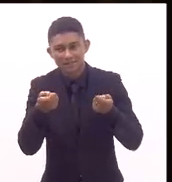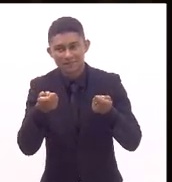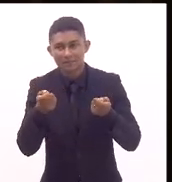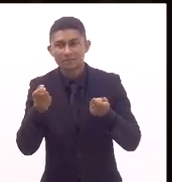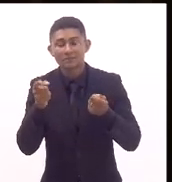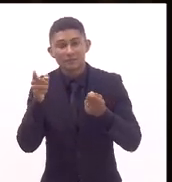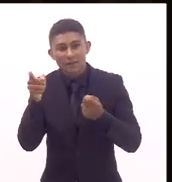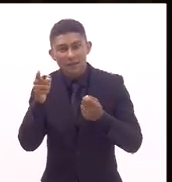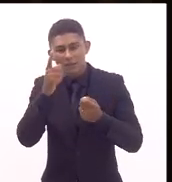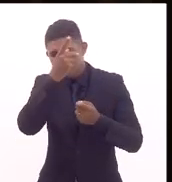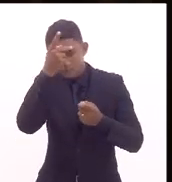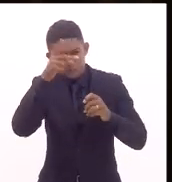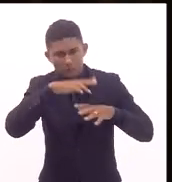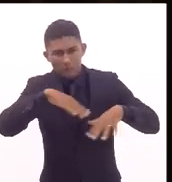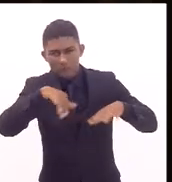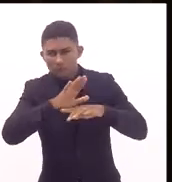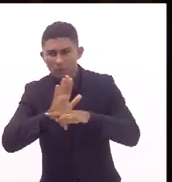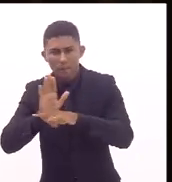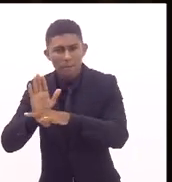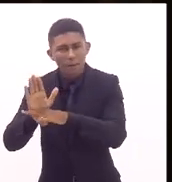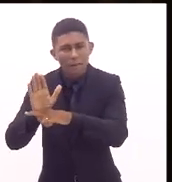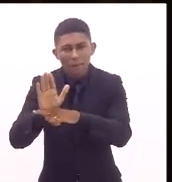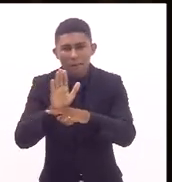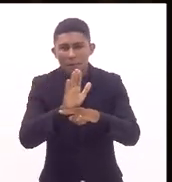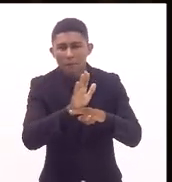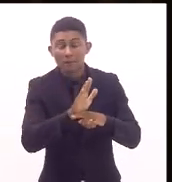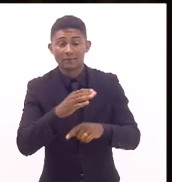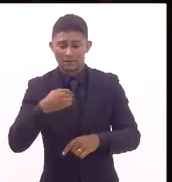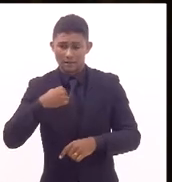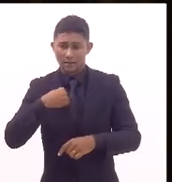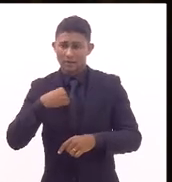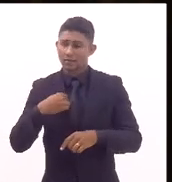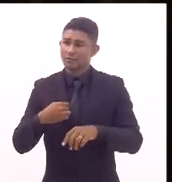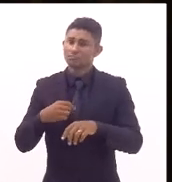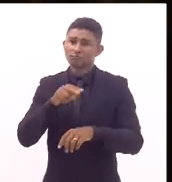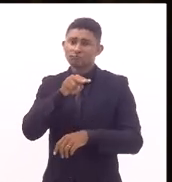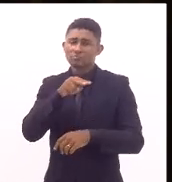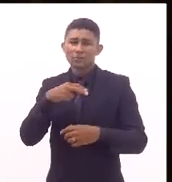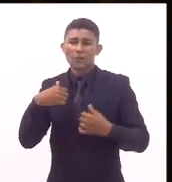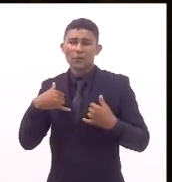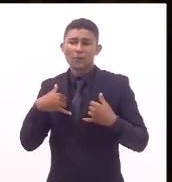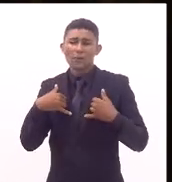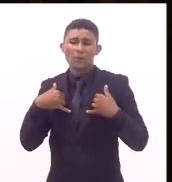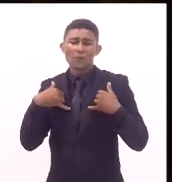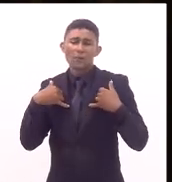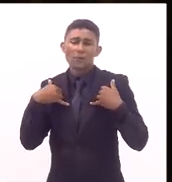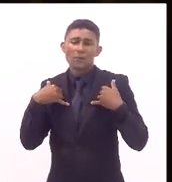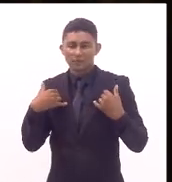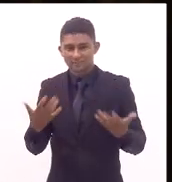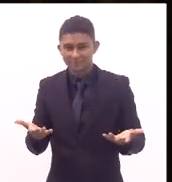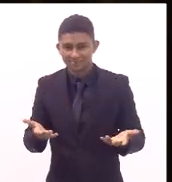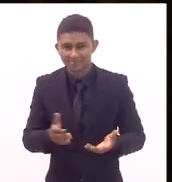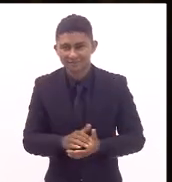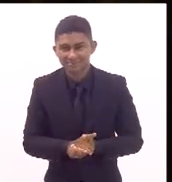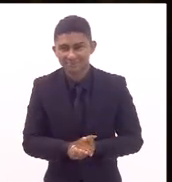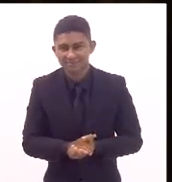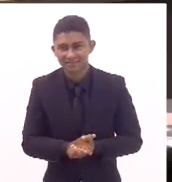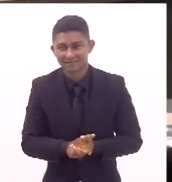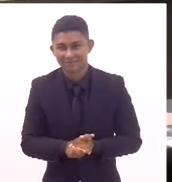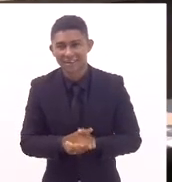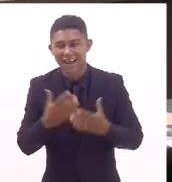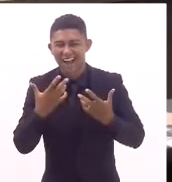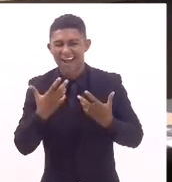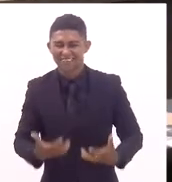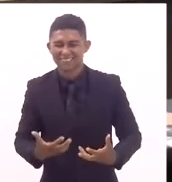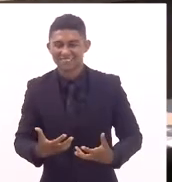ajuda muito especial pessoas eu tenho muito orgulho dela eu cansei